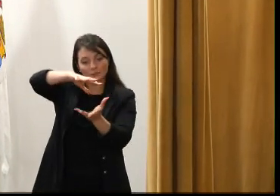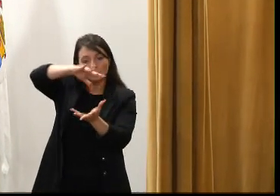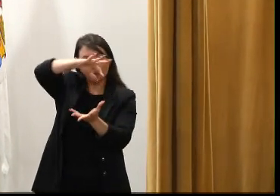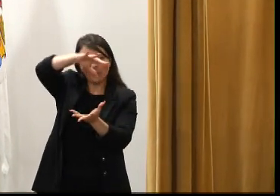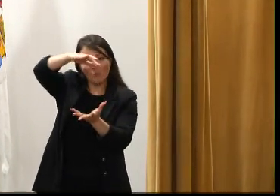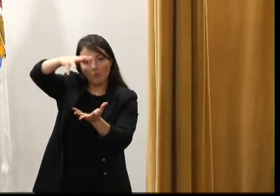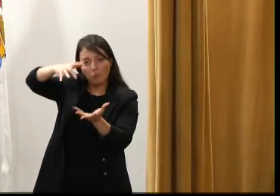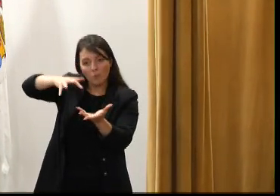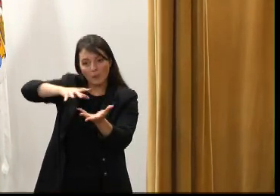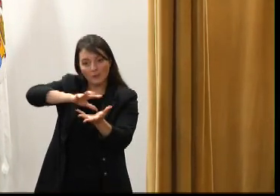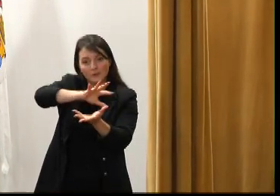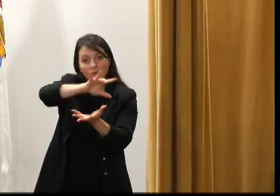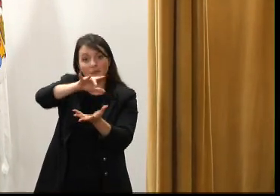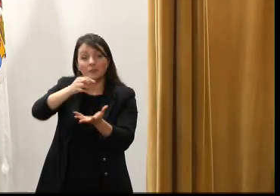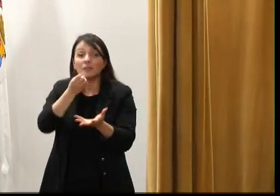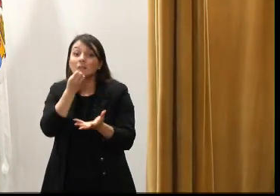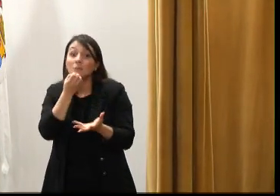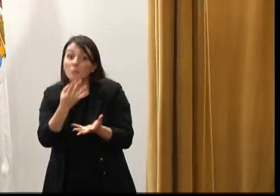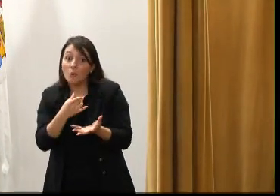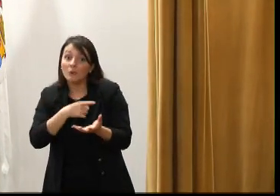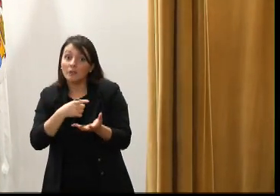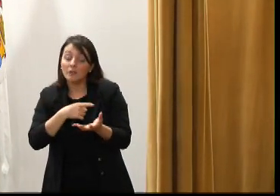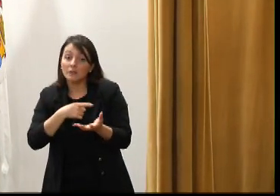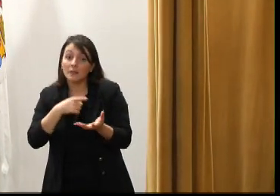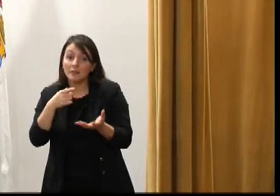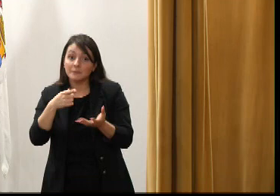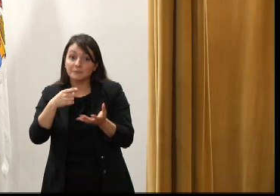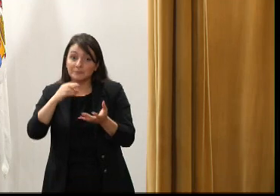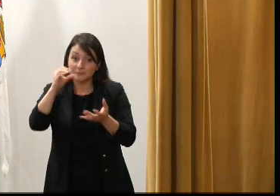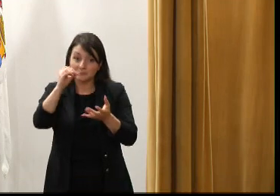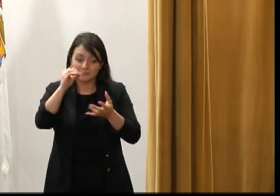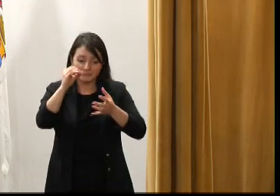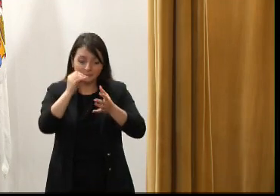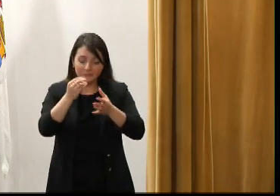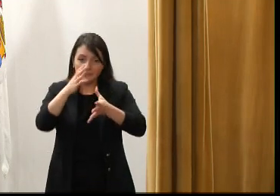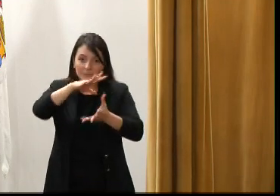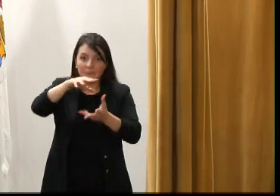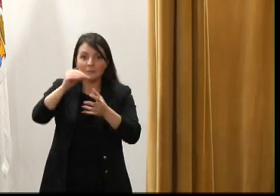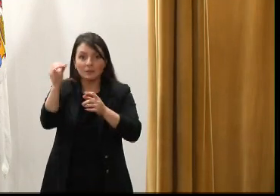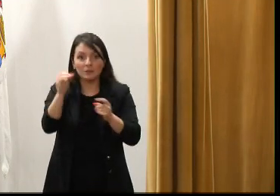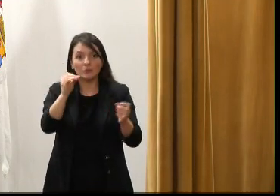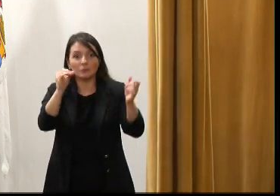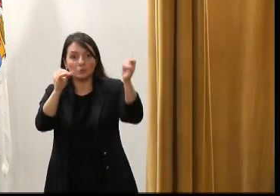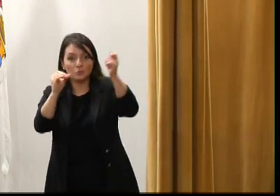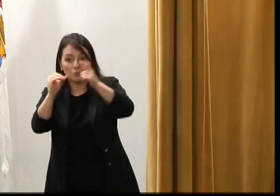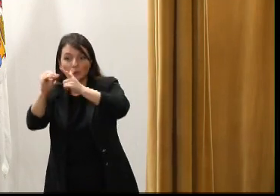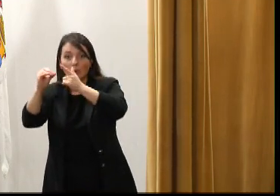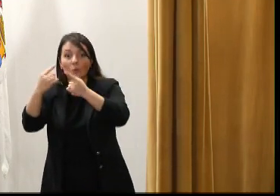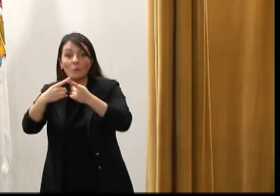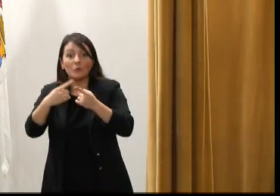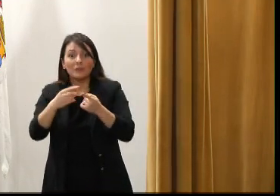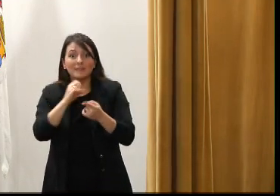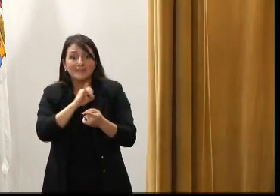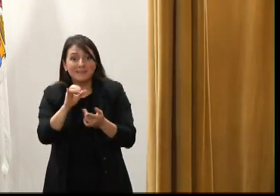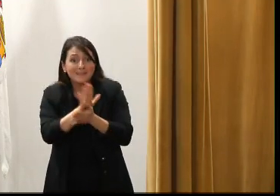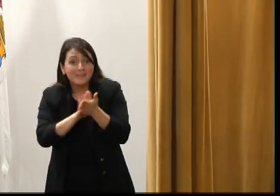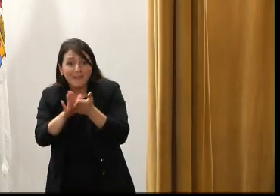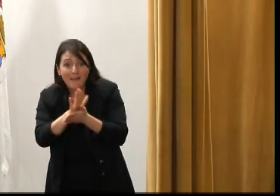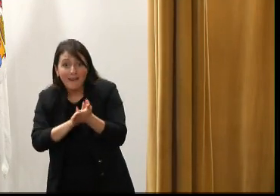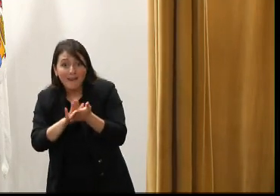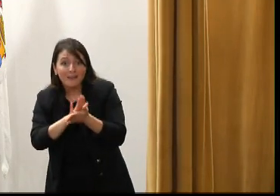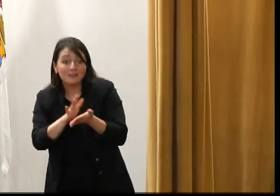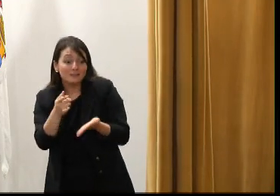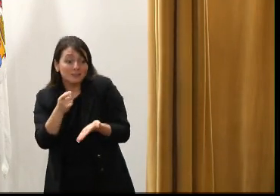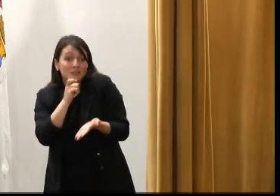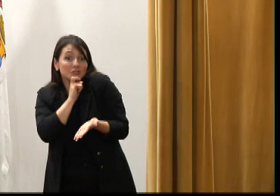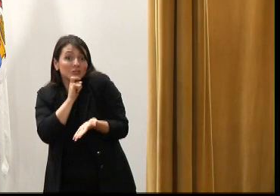estufa. Se a gente não tivesse efeito estufa, a Terra seria uma bola de gelo. Tá? Então, o efeito estufa em si é